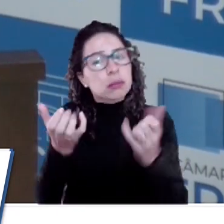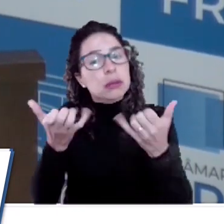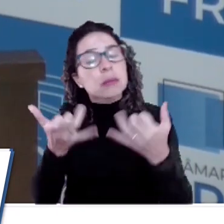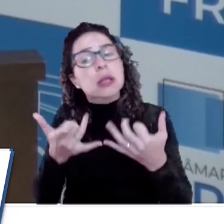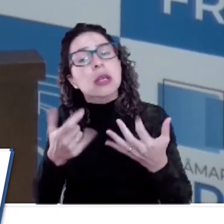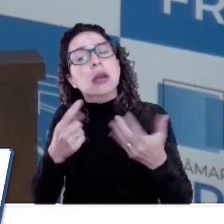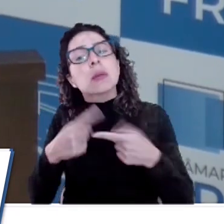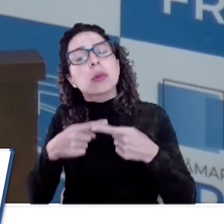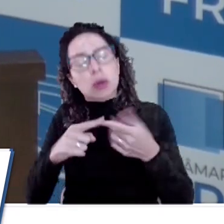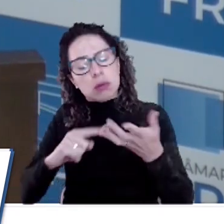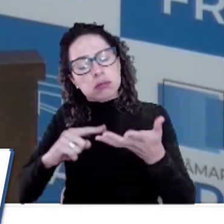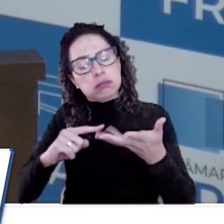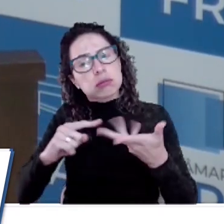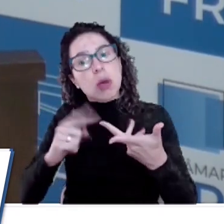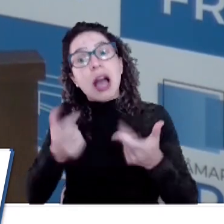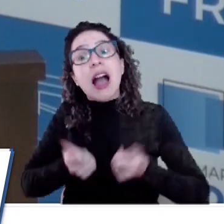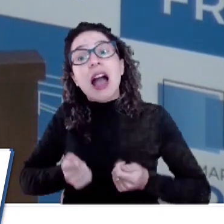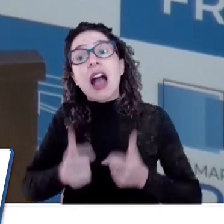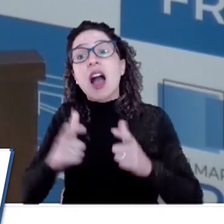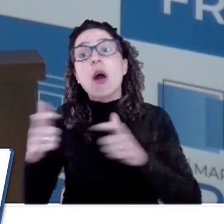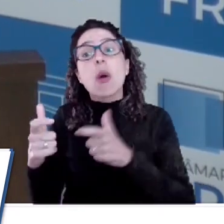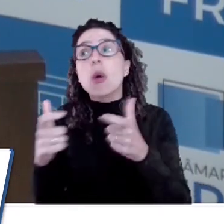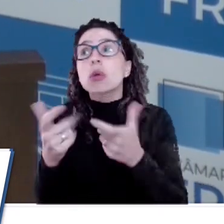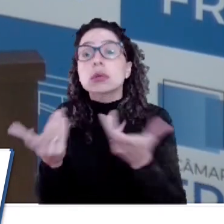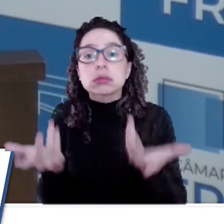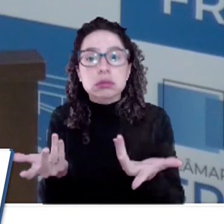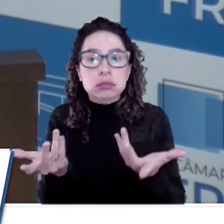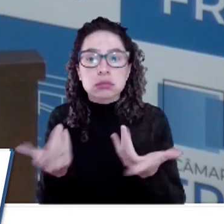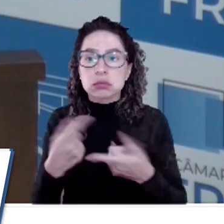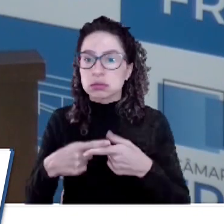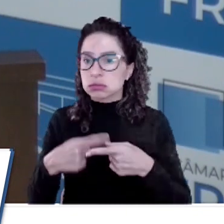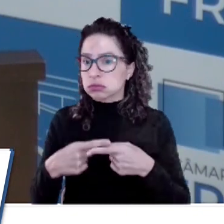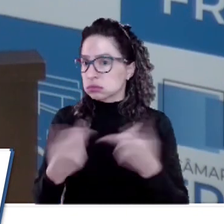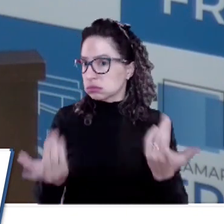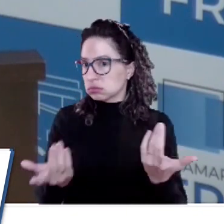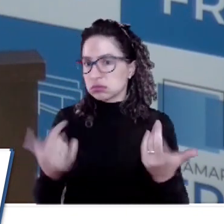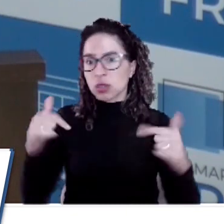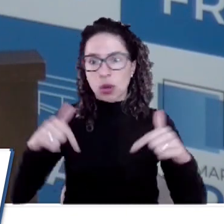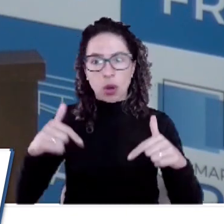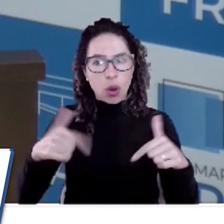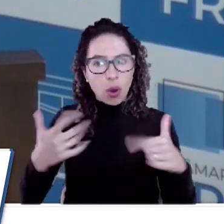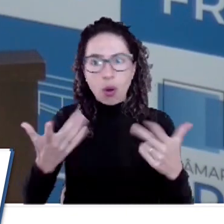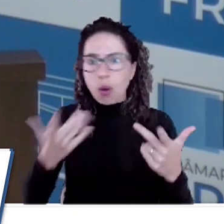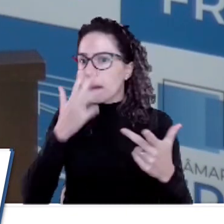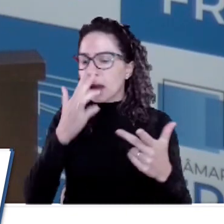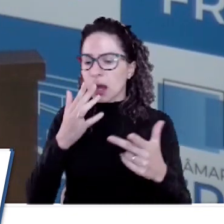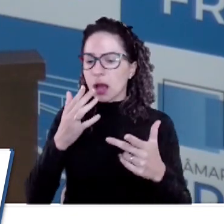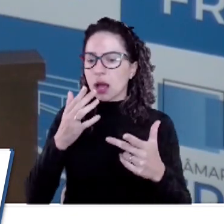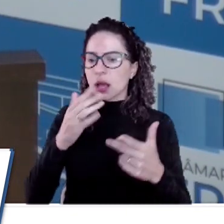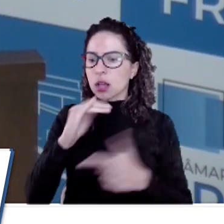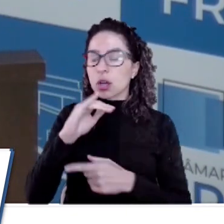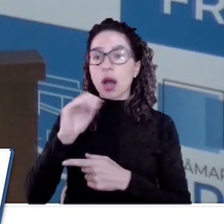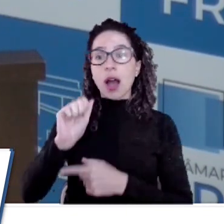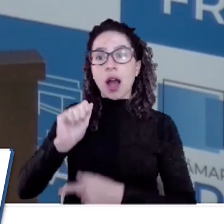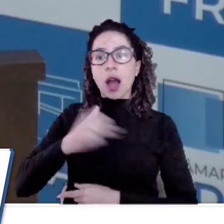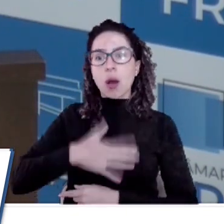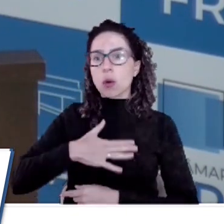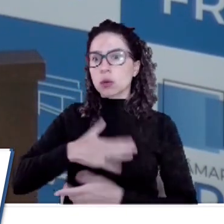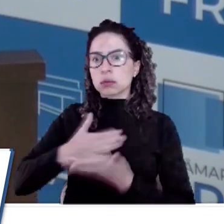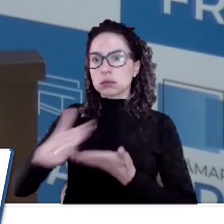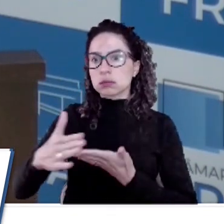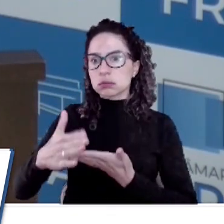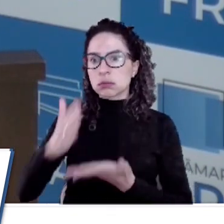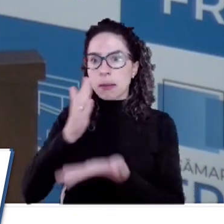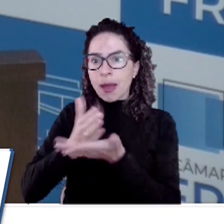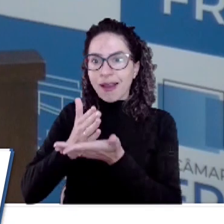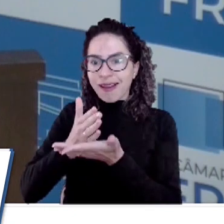aumento e o que que foi gasto porque o que que acontece nós estamos praticamente no meio do ano E se nós não